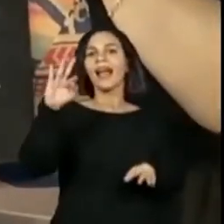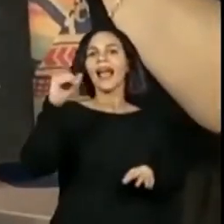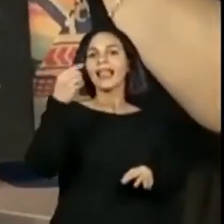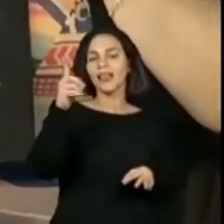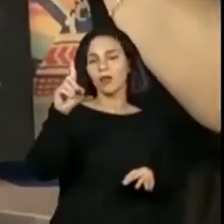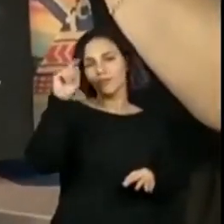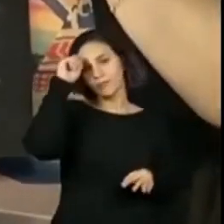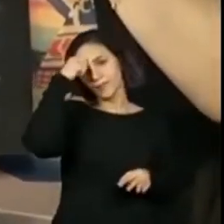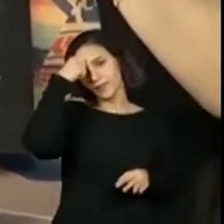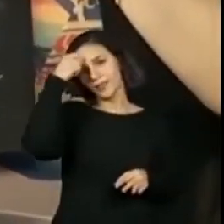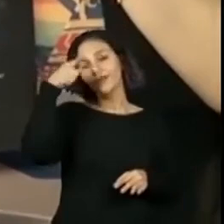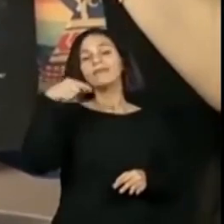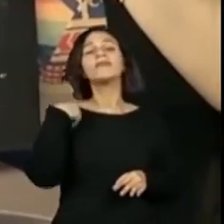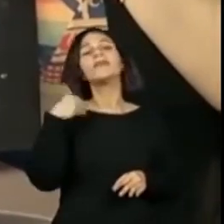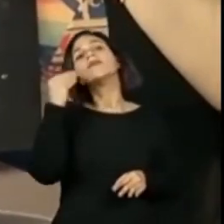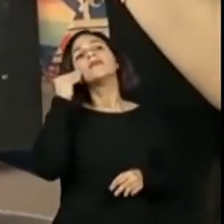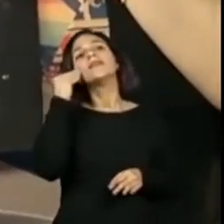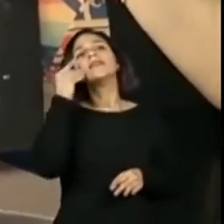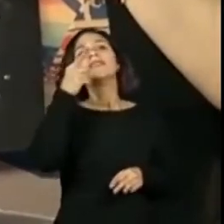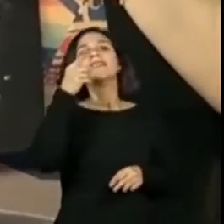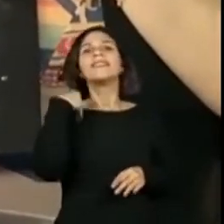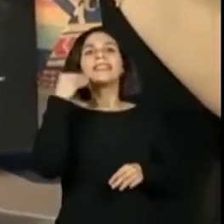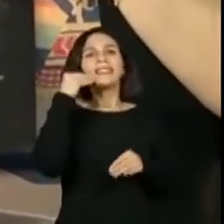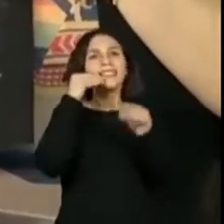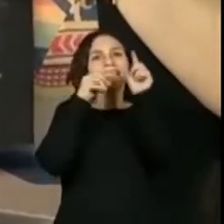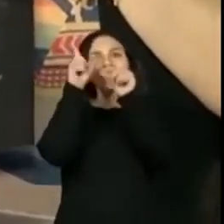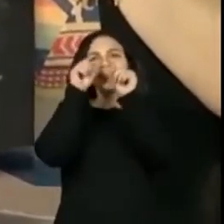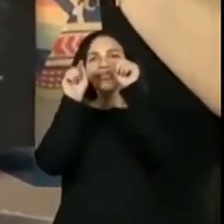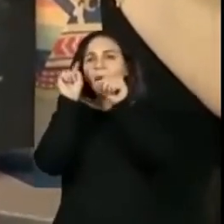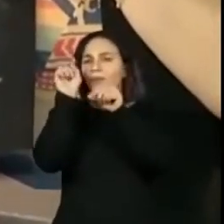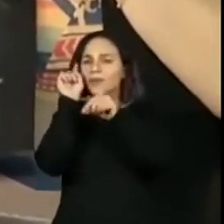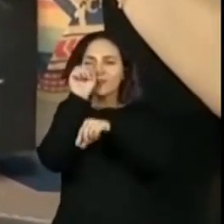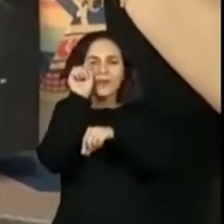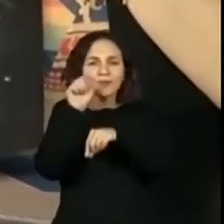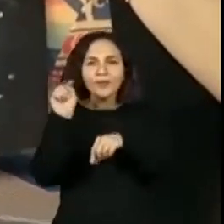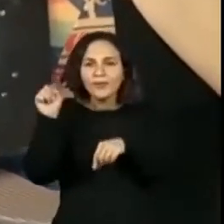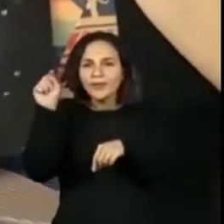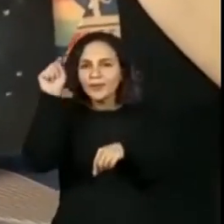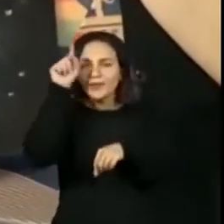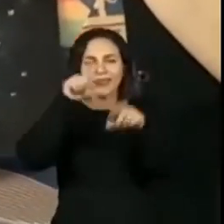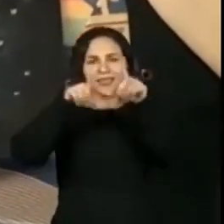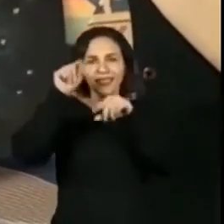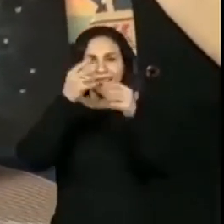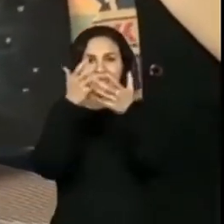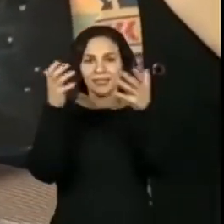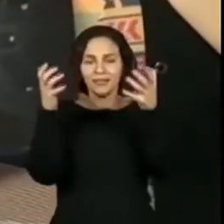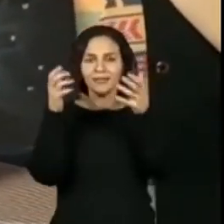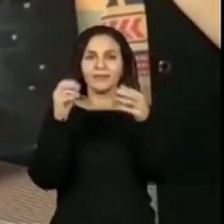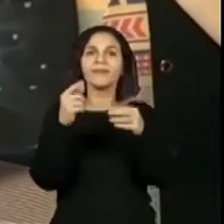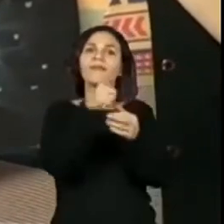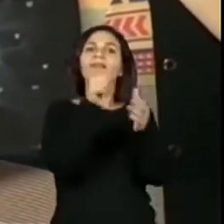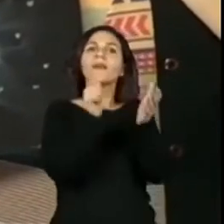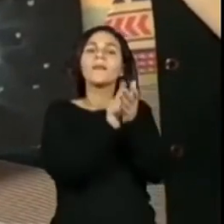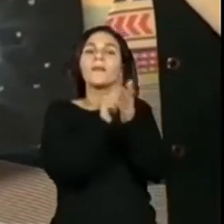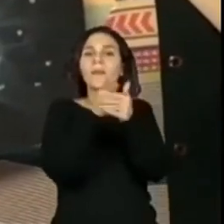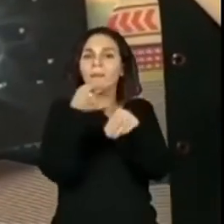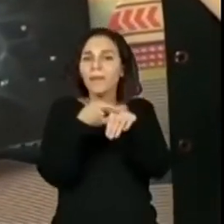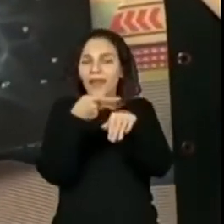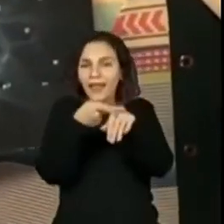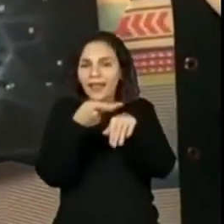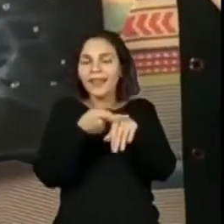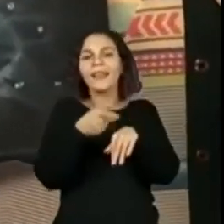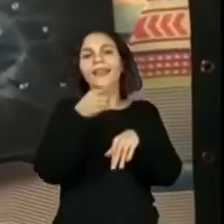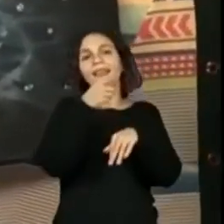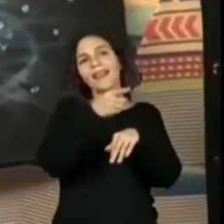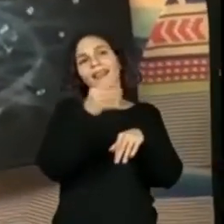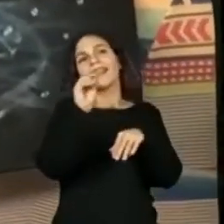tinha glitter, tentei fazer constelações, tinha papel laminado, prata,